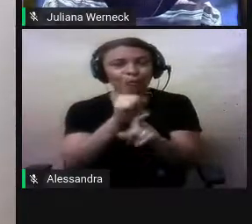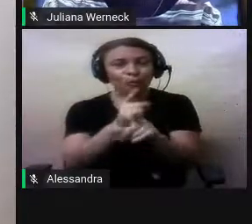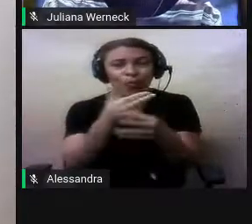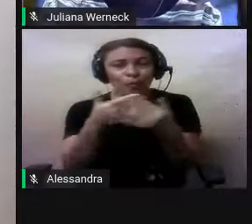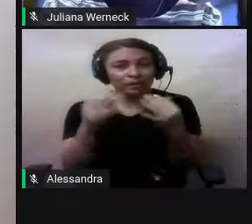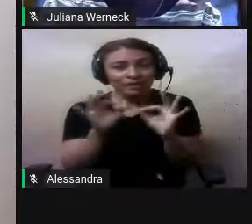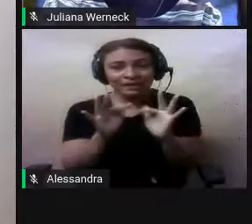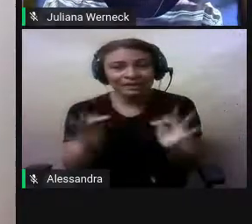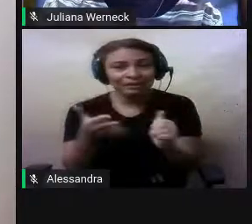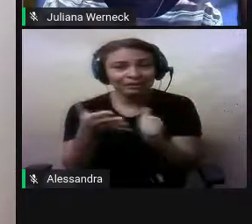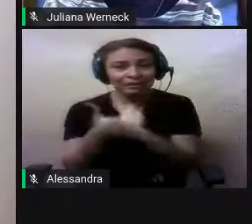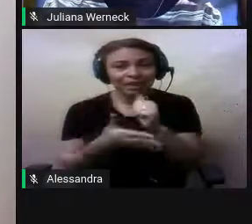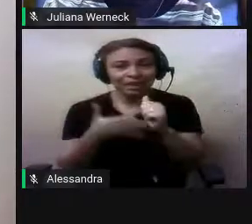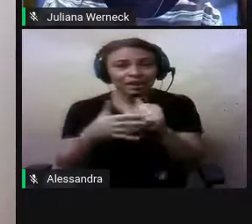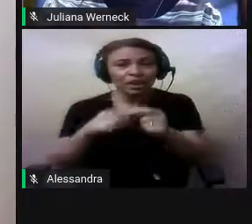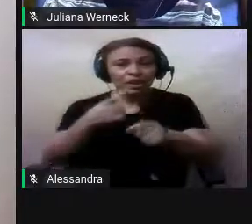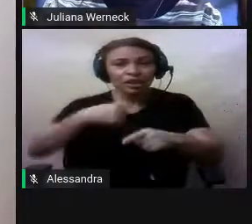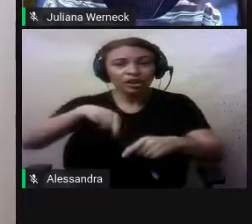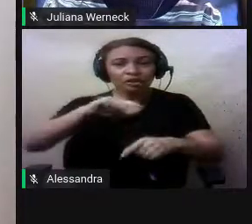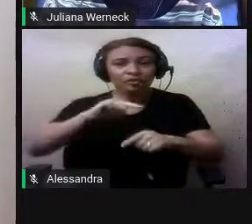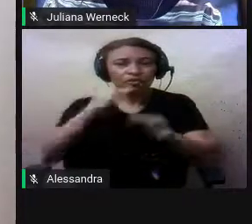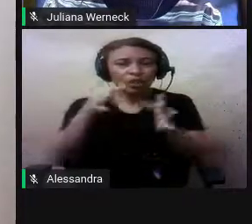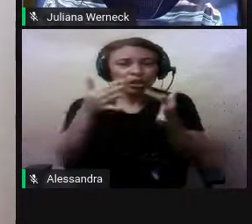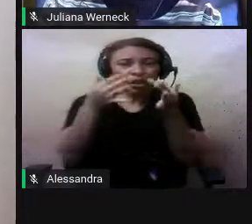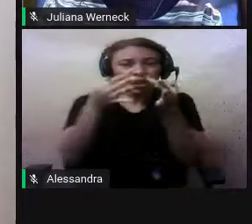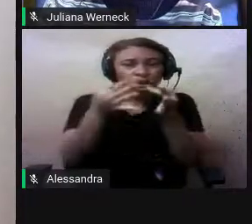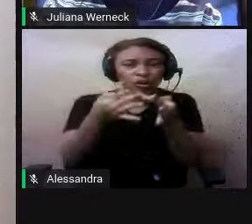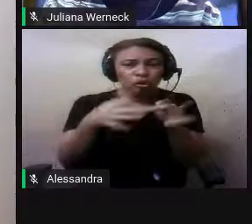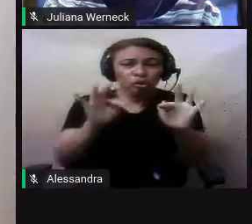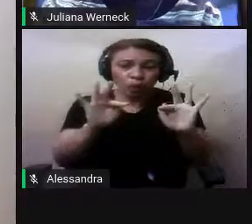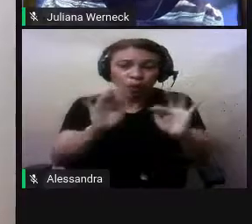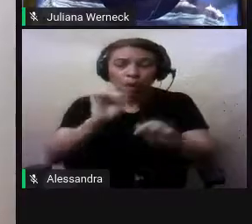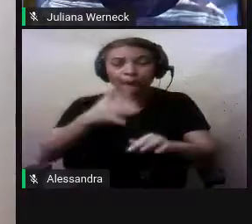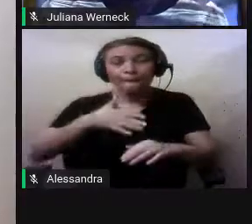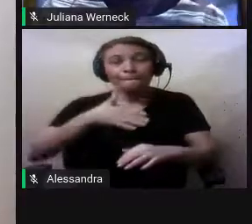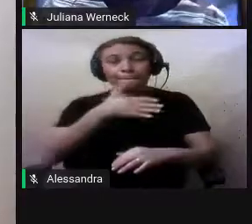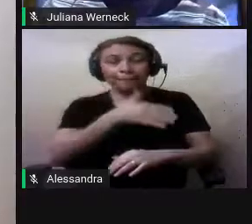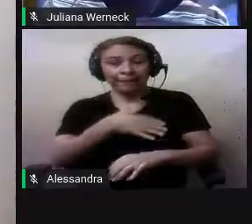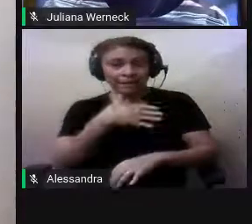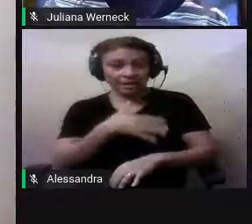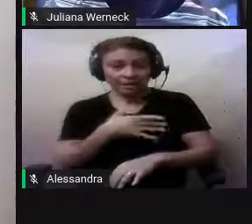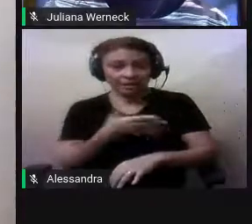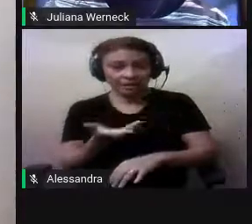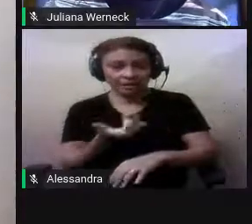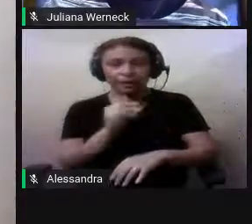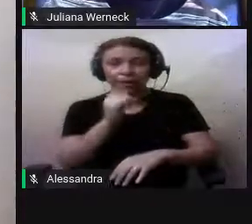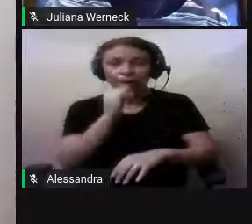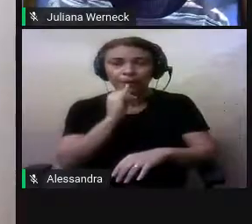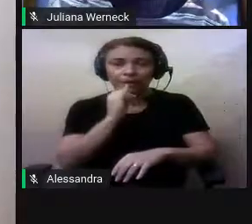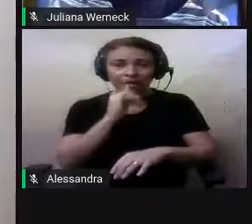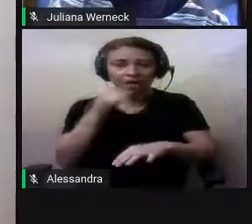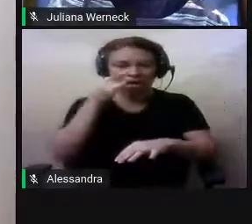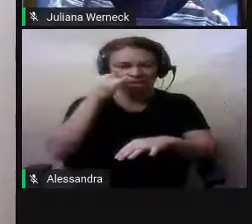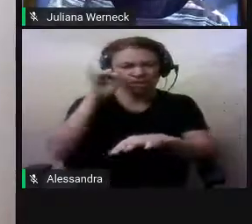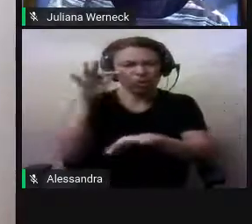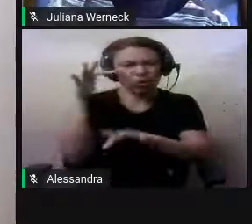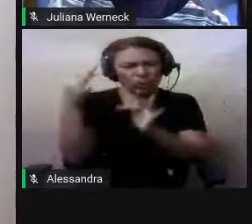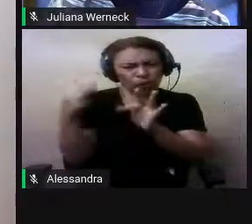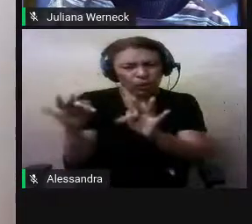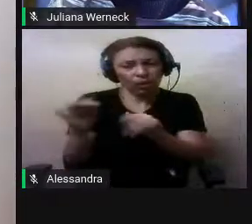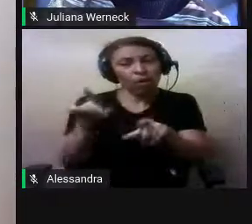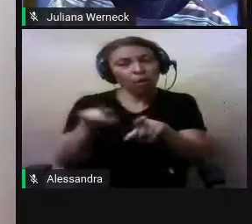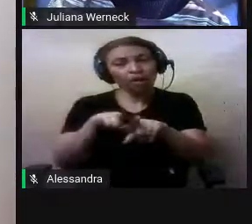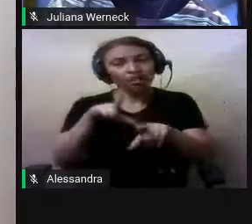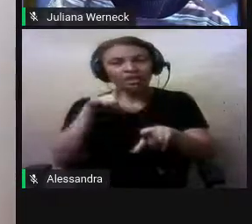nossas ações são movidas ou por dor ou por prazer. Tudo aquilo que a gente faz, ou a gente faz para evitar a dor ou para obter